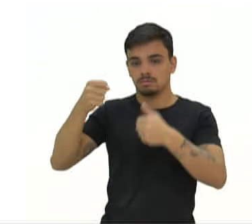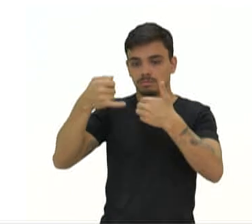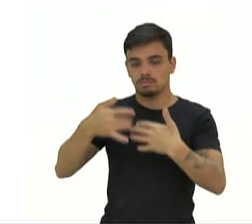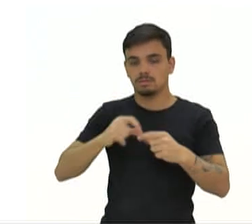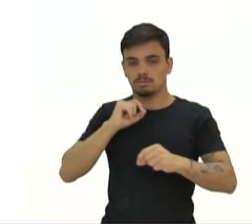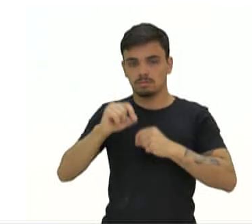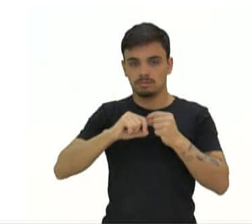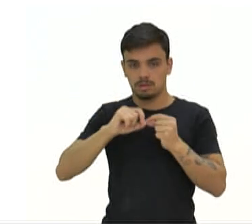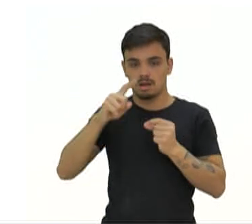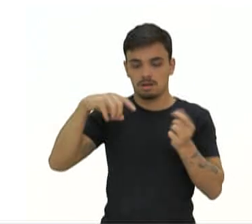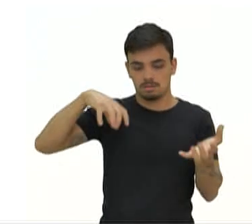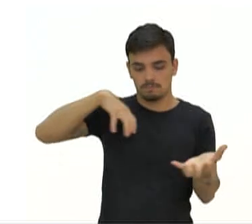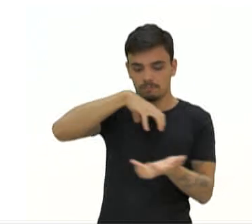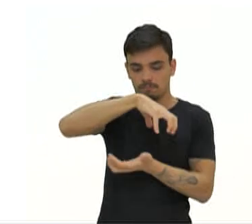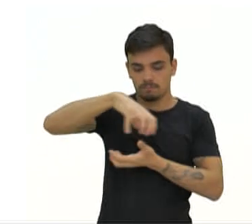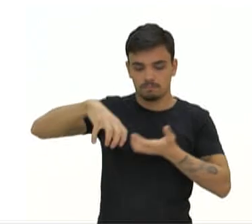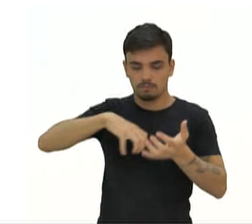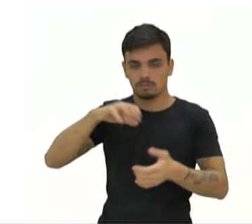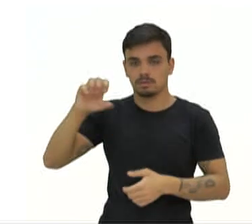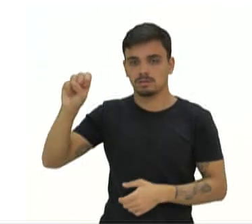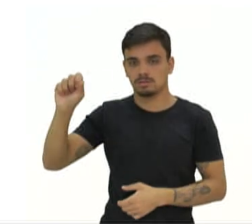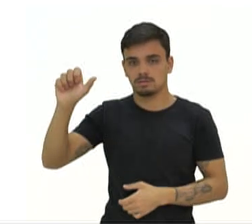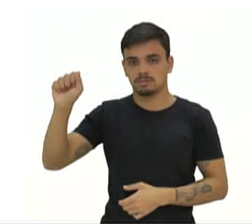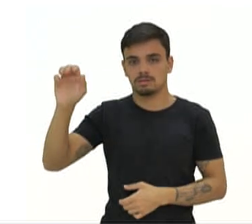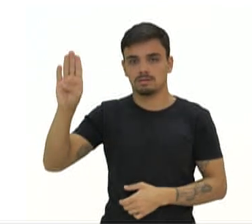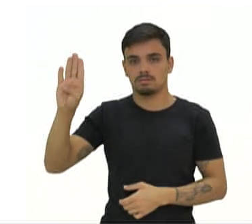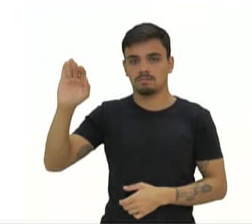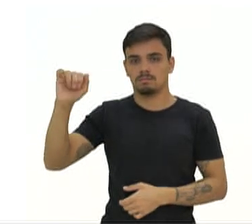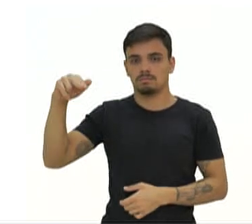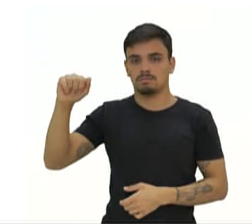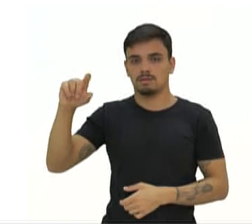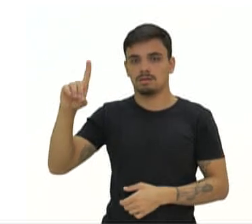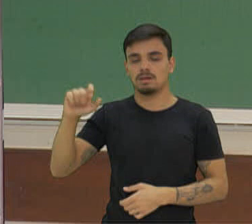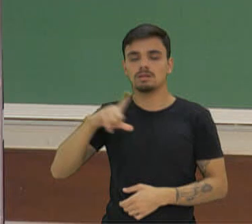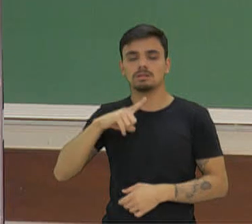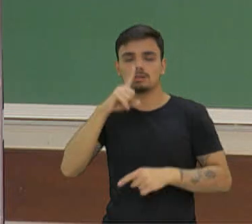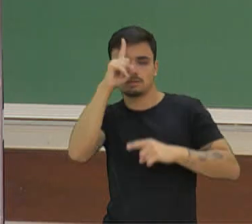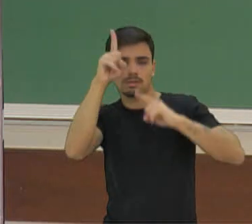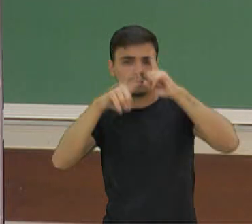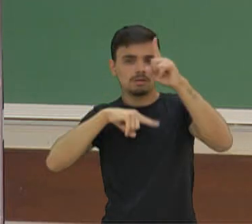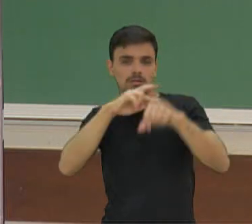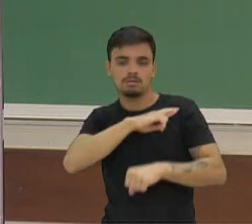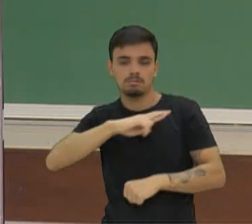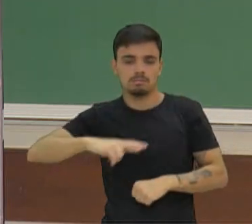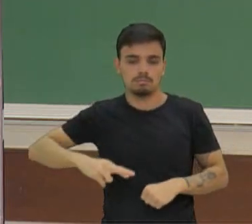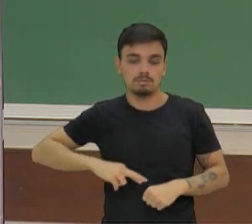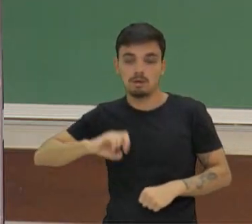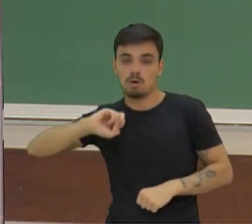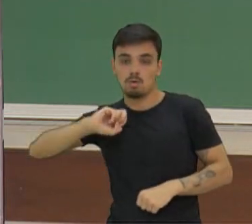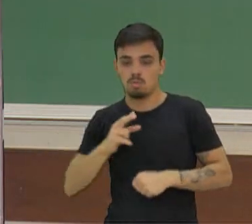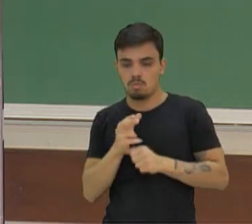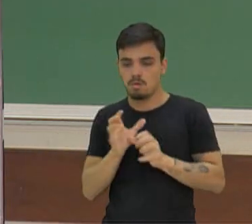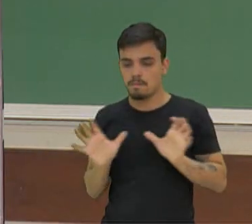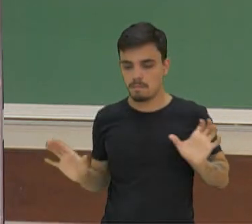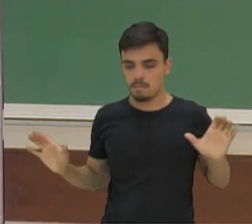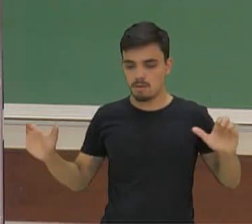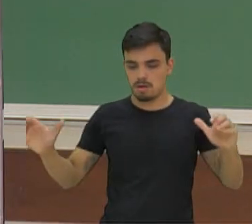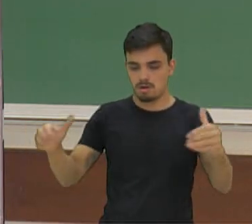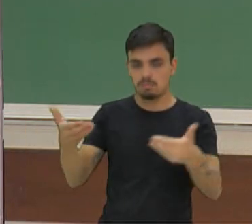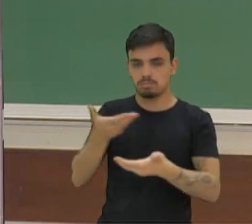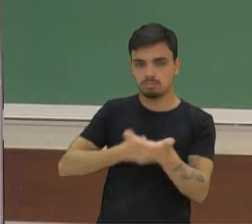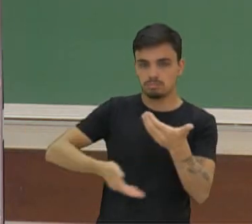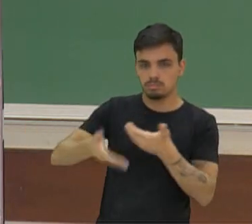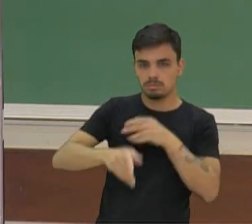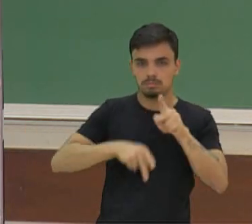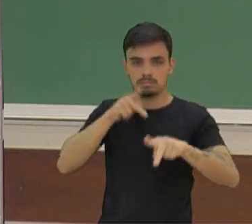Revolta Sabinada. Esse jornal tinha ideias republicanas, ou seja, maior participação do povo. E também